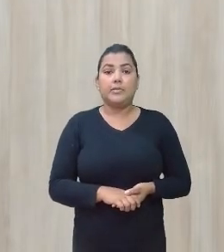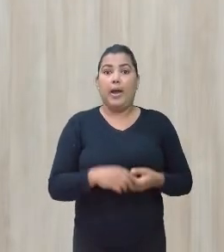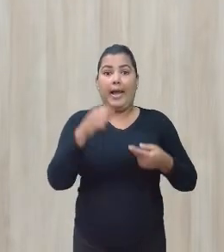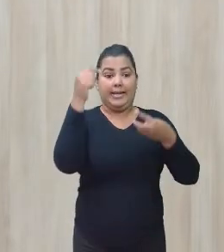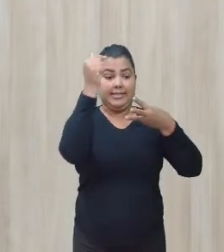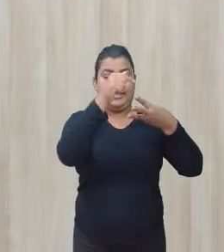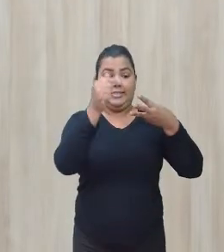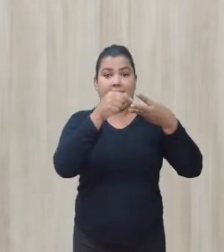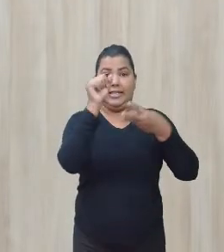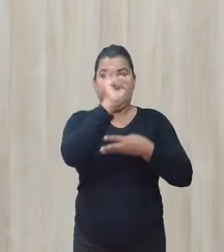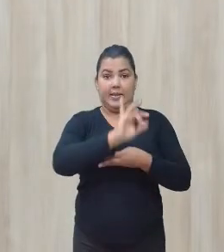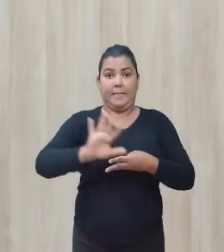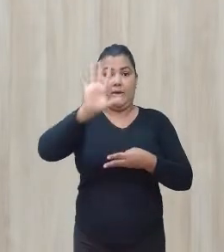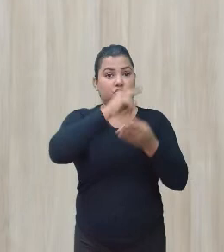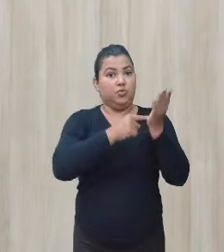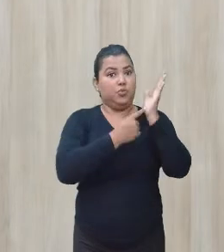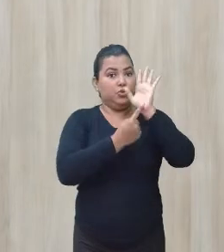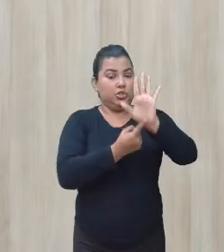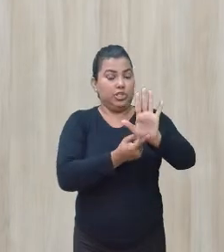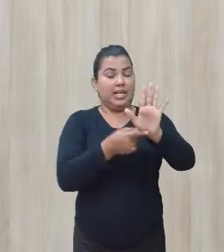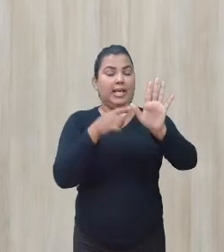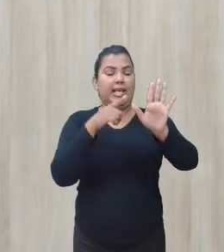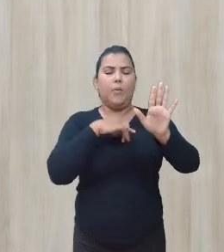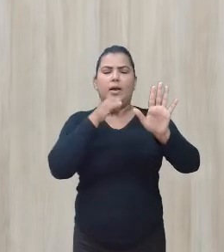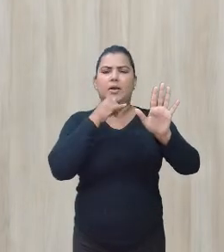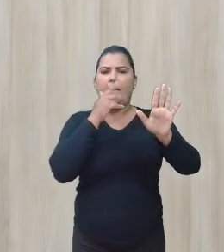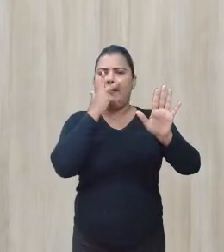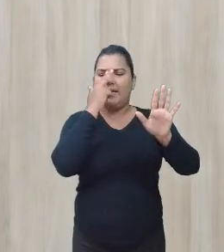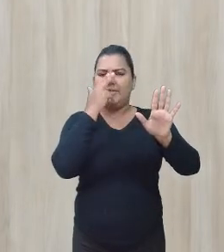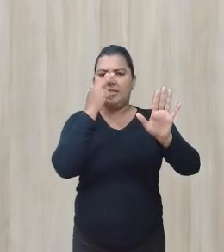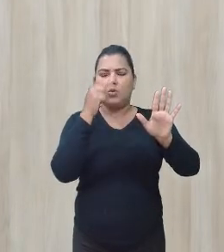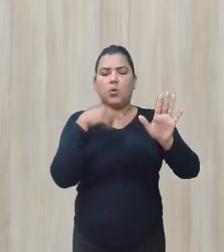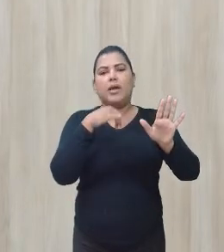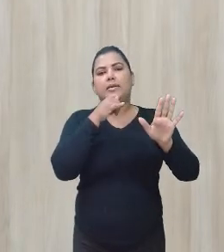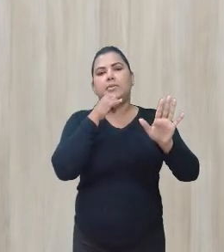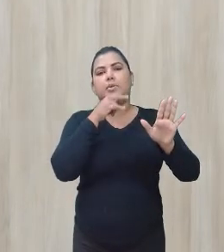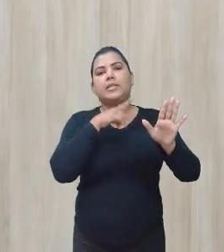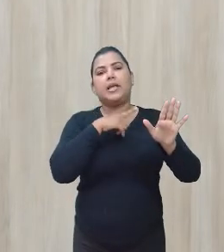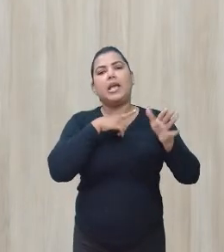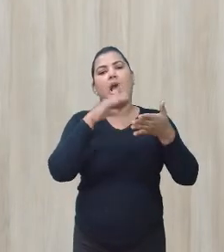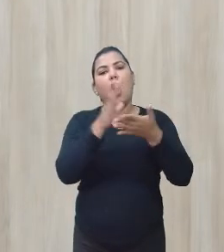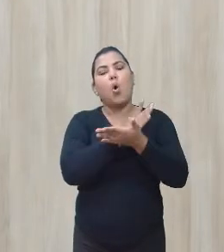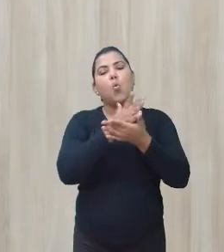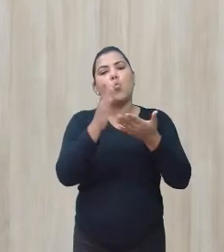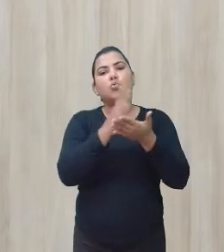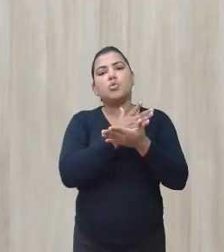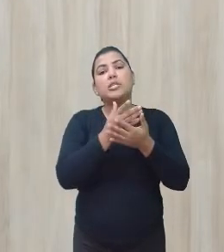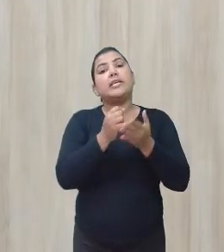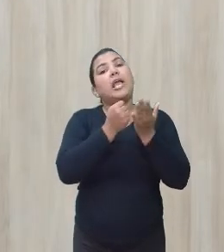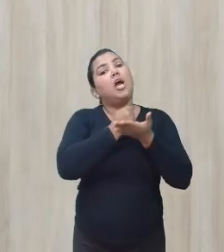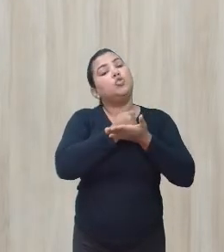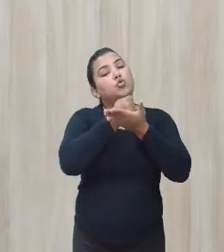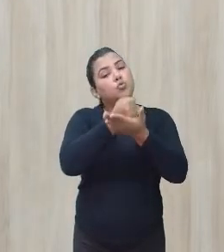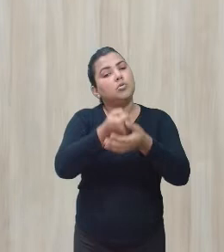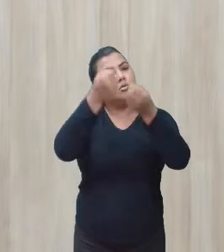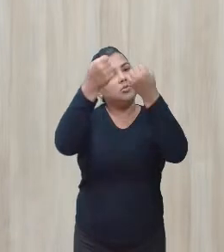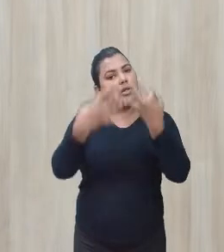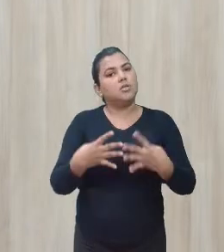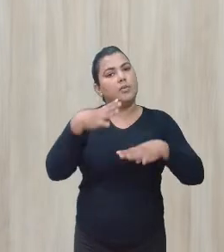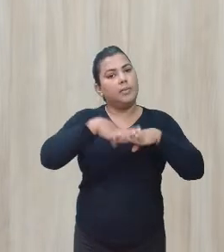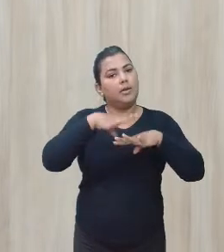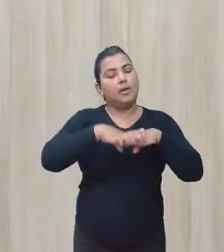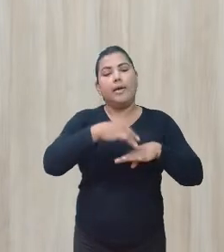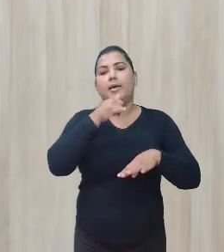os exemplos que eu vou trazer na aula de hoje, só que ele tem elementos que ele ajuda na explicação matemática, tá certo? Por